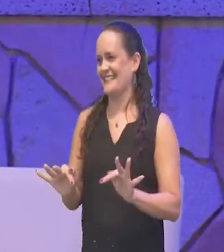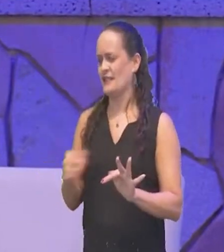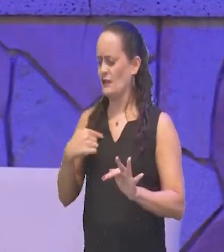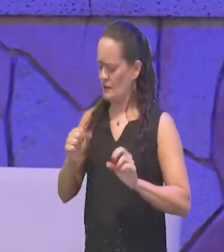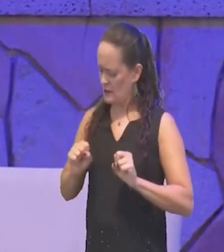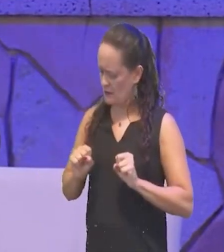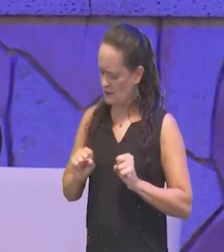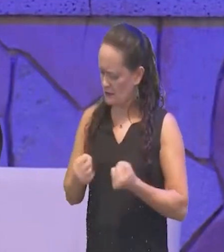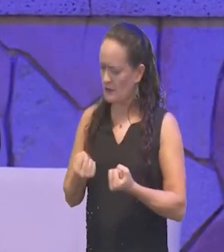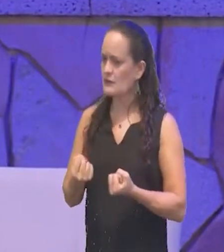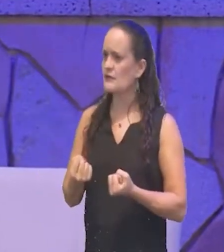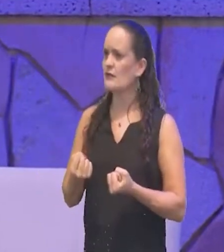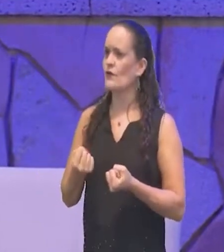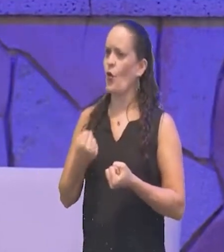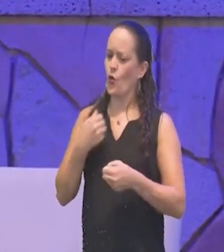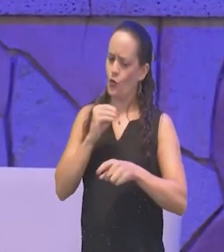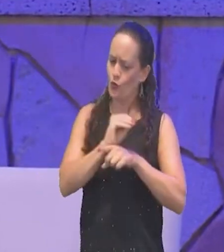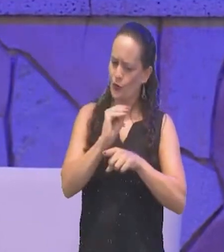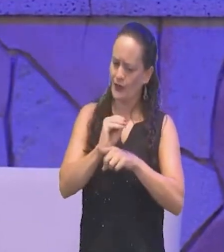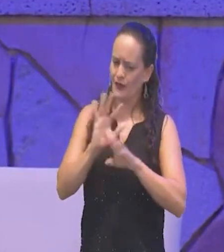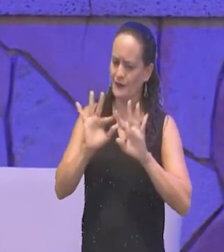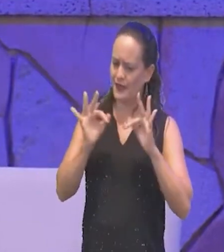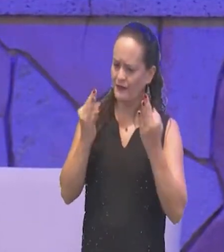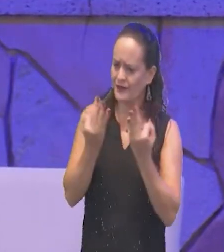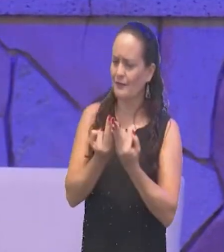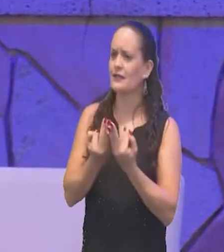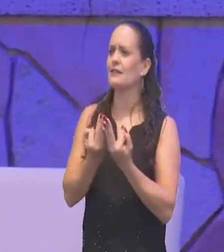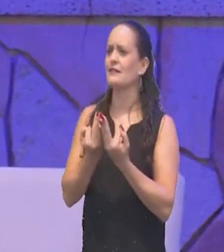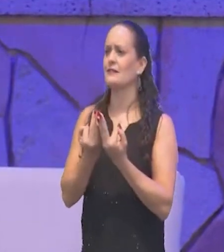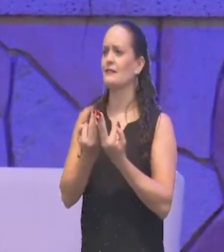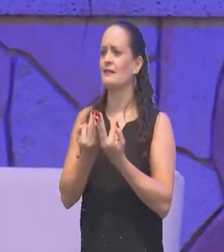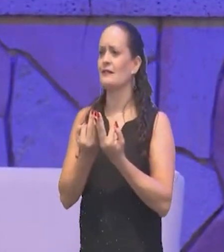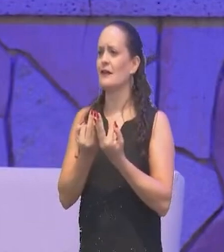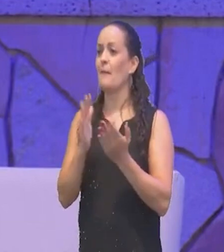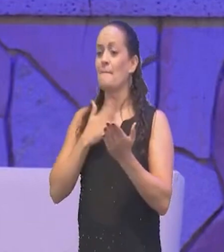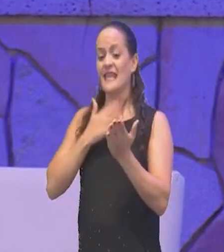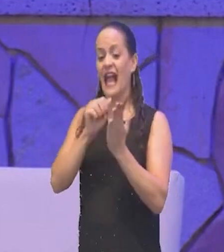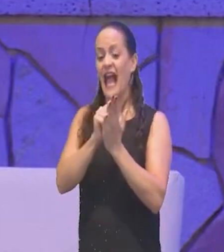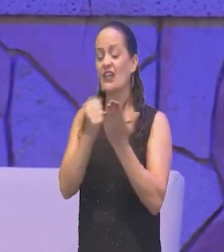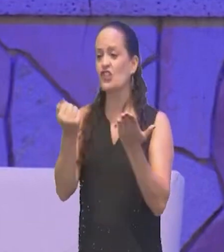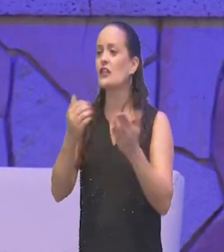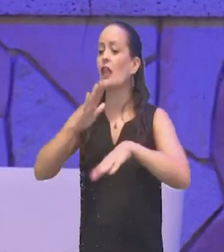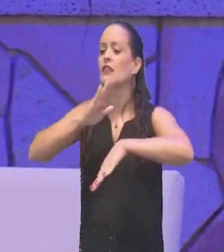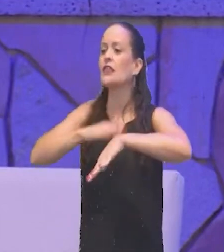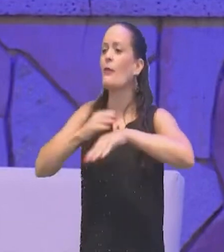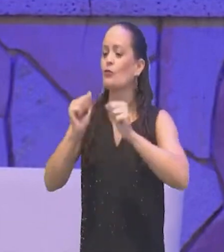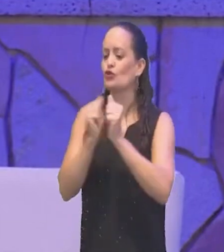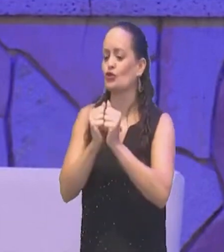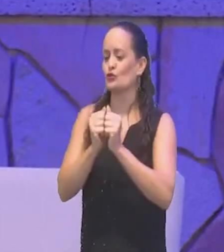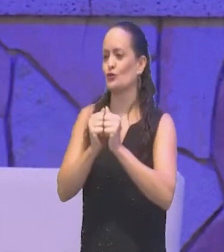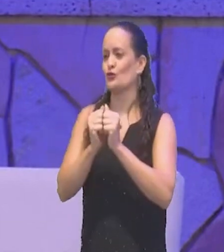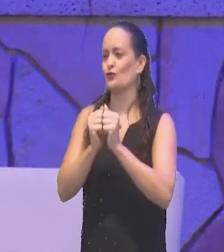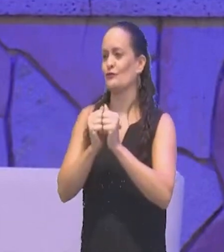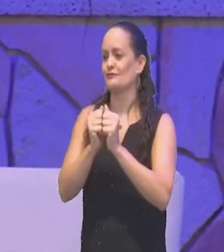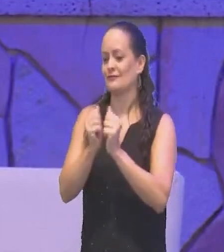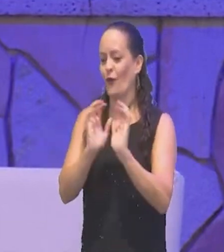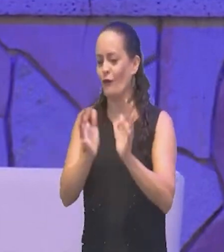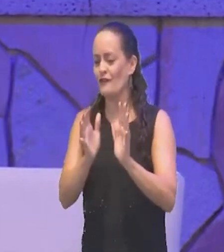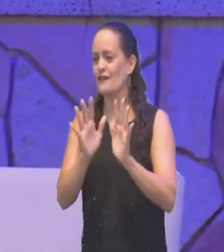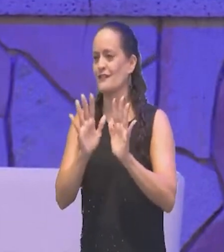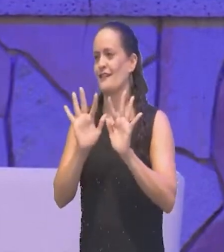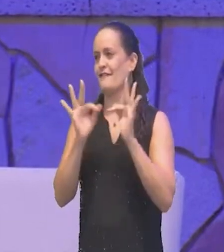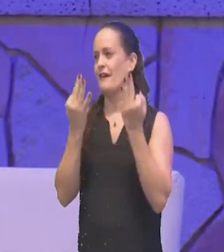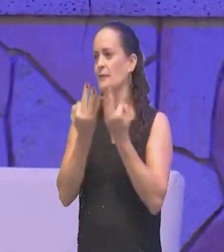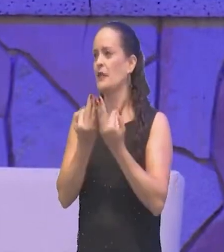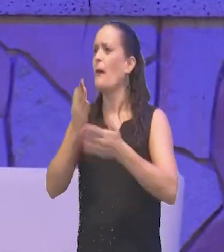mais tempo à minha família, incluirei um tempo na minha agenda para a minha família. Mesmo, queridos, neste mundo